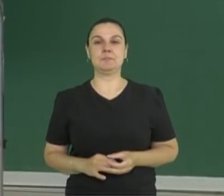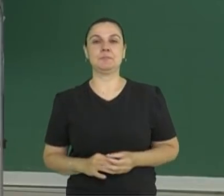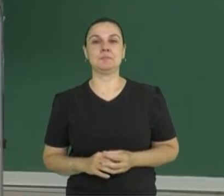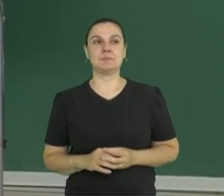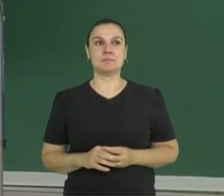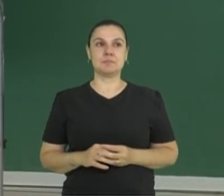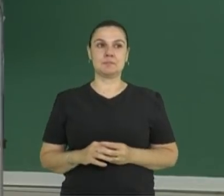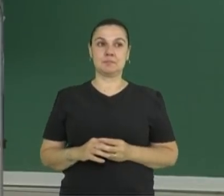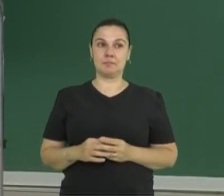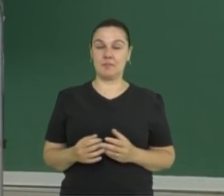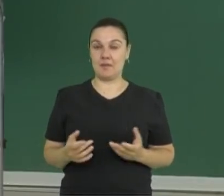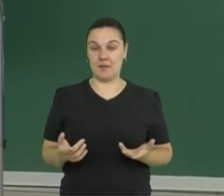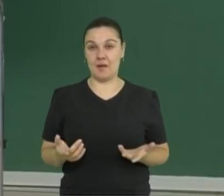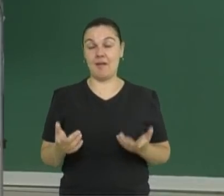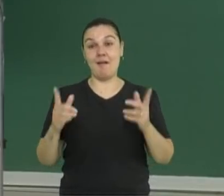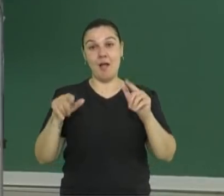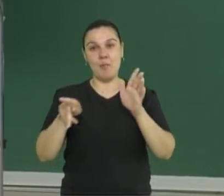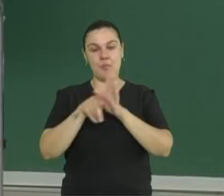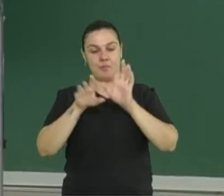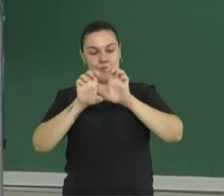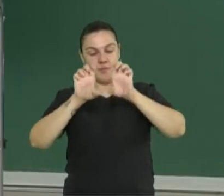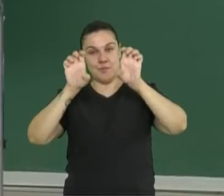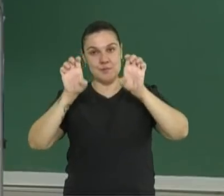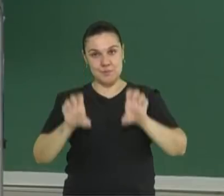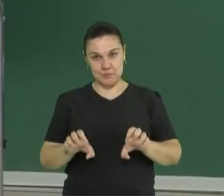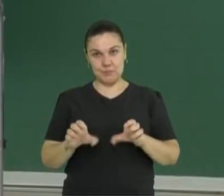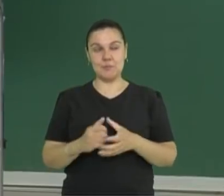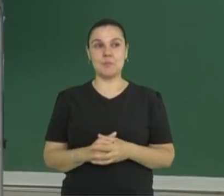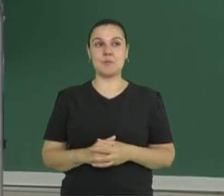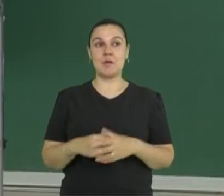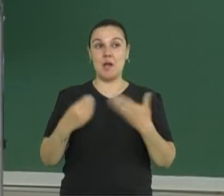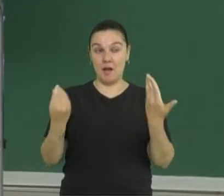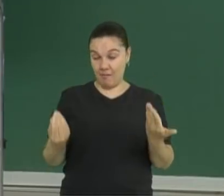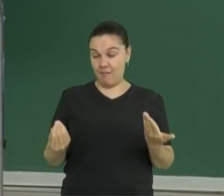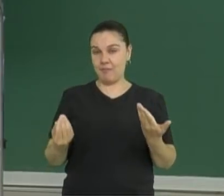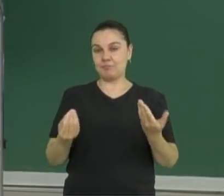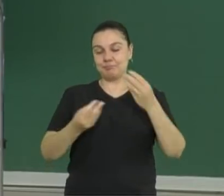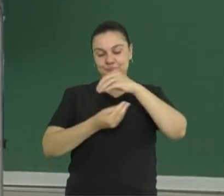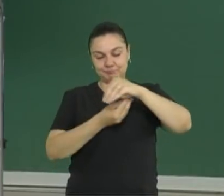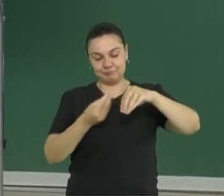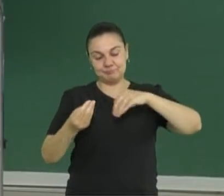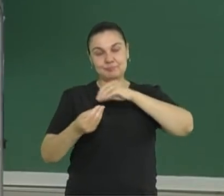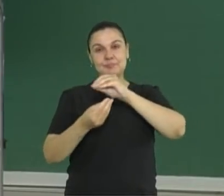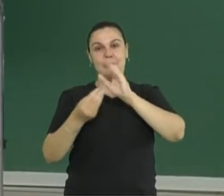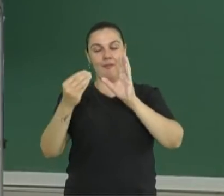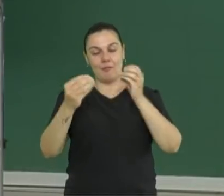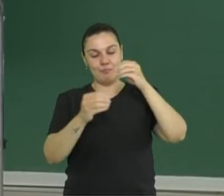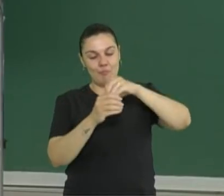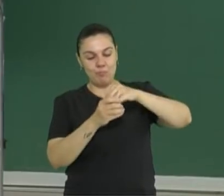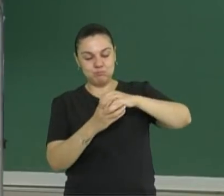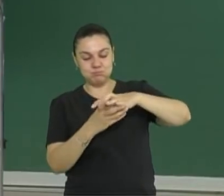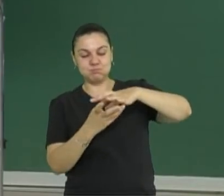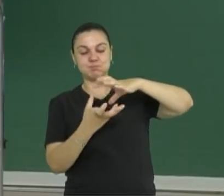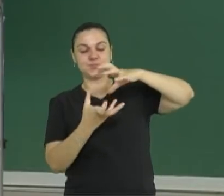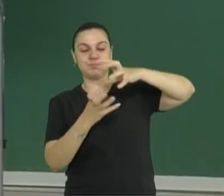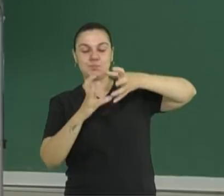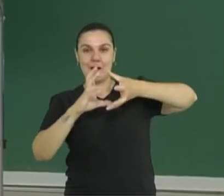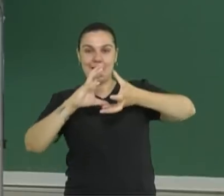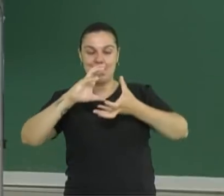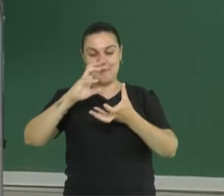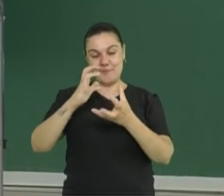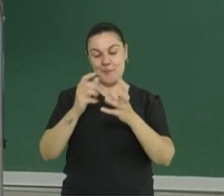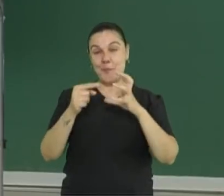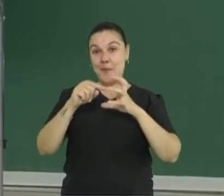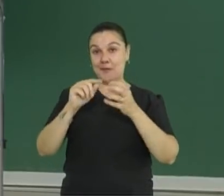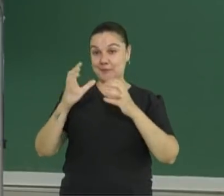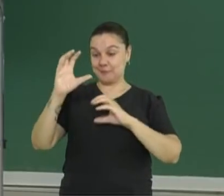comparativo. São uma estrutura, né, uma substância que vai preencher, que vai dar formato para